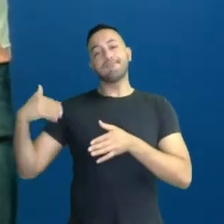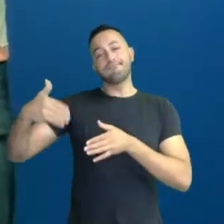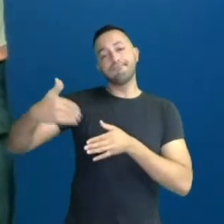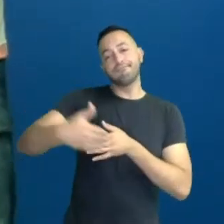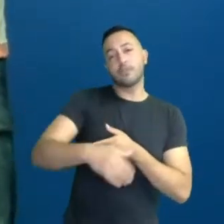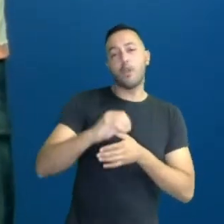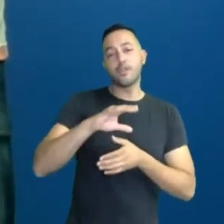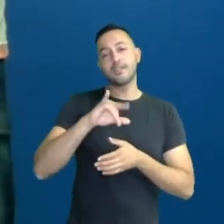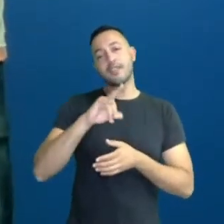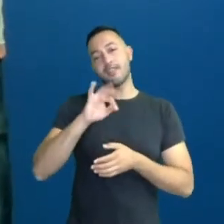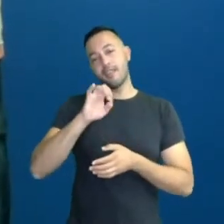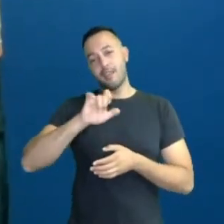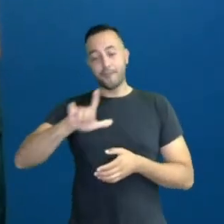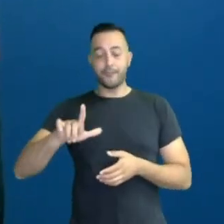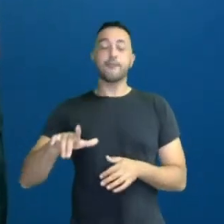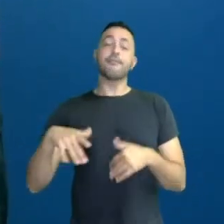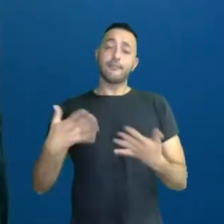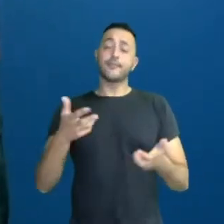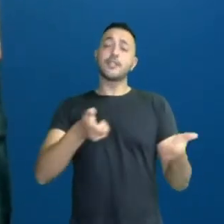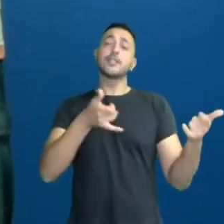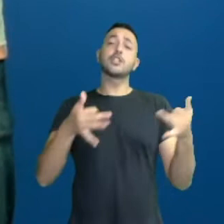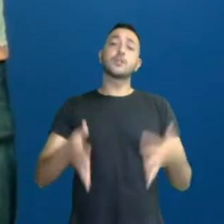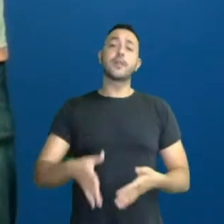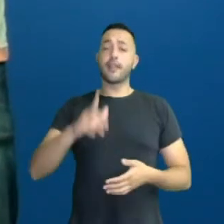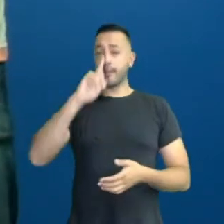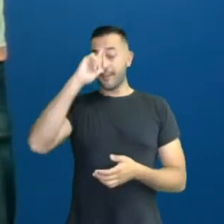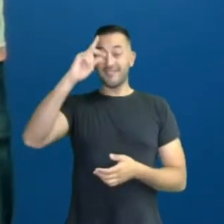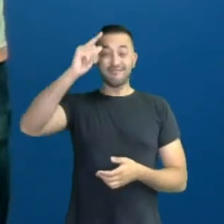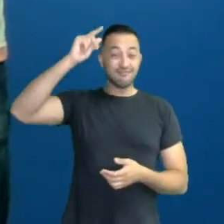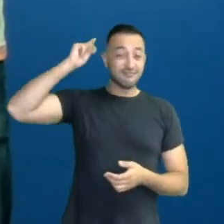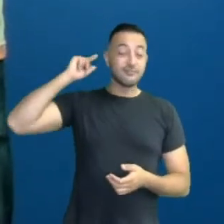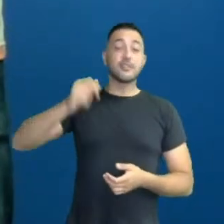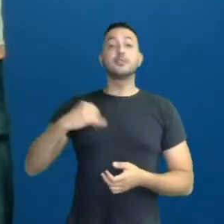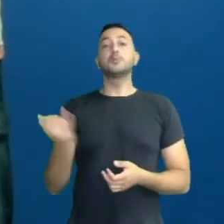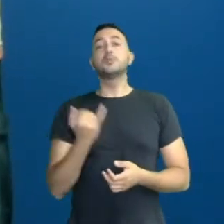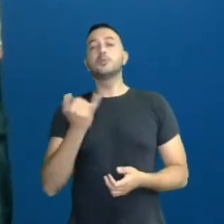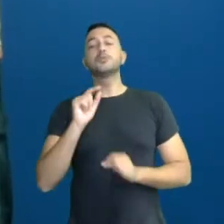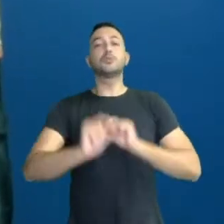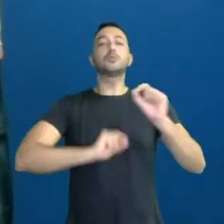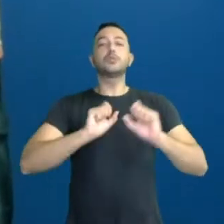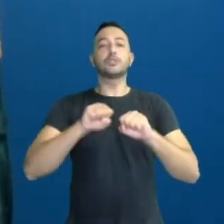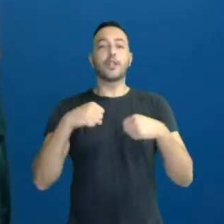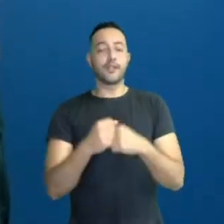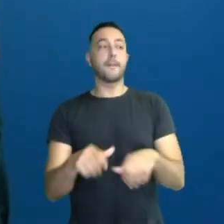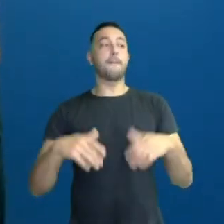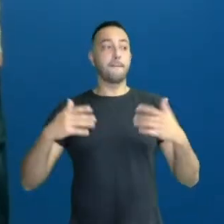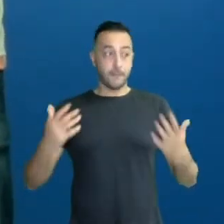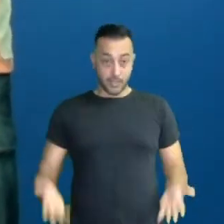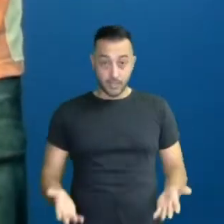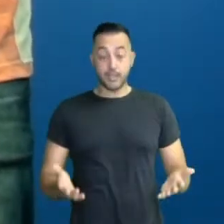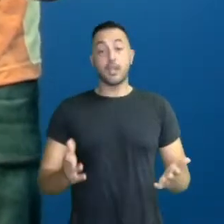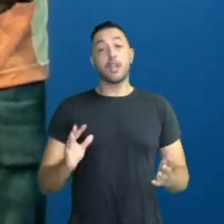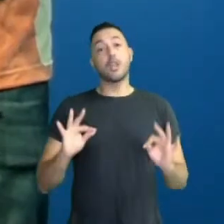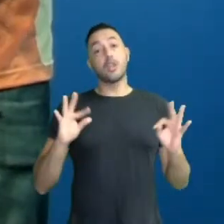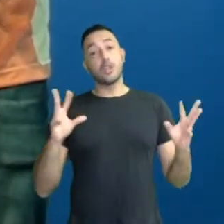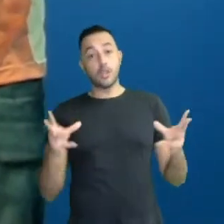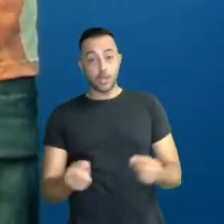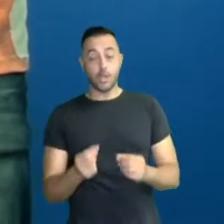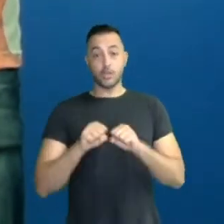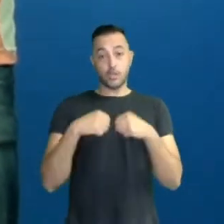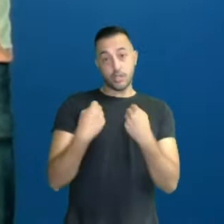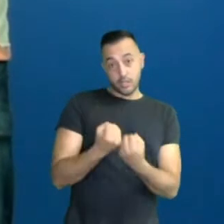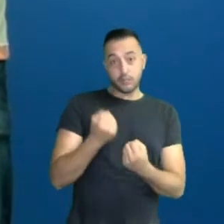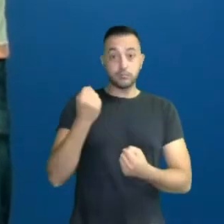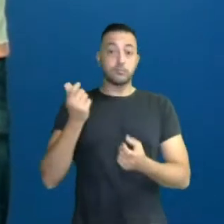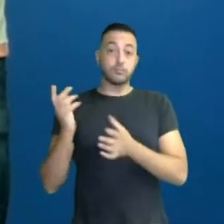ocidentais. Quando nós falamos da Grécia Antiga, qual a importância disso para a nossa sociedade? Bem, toda a nossa sociedade,